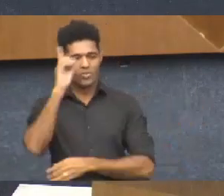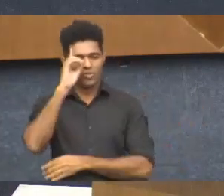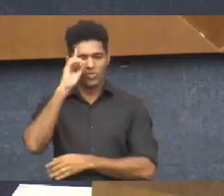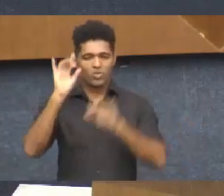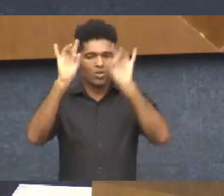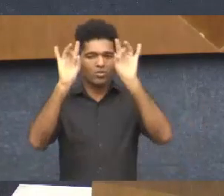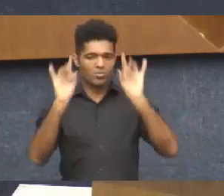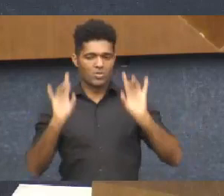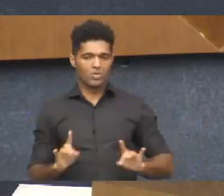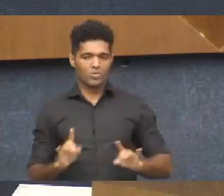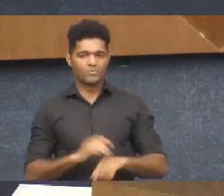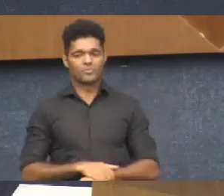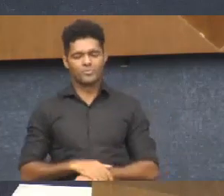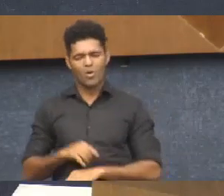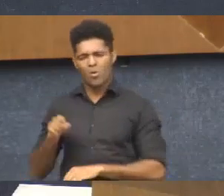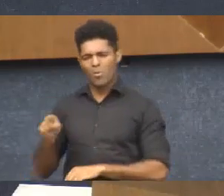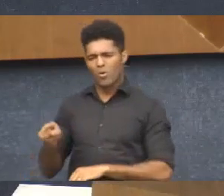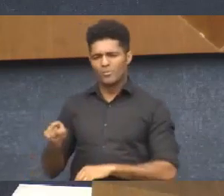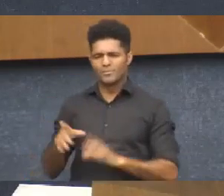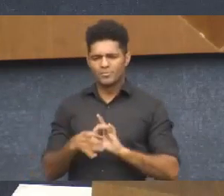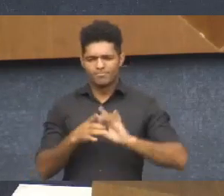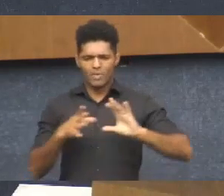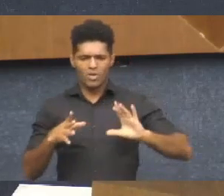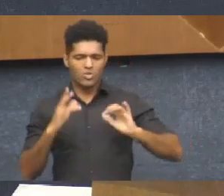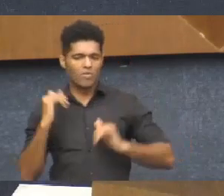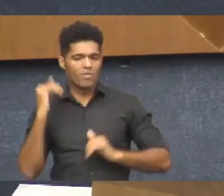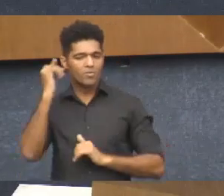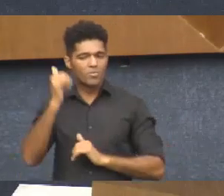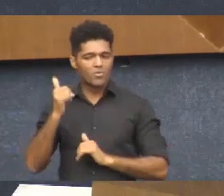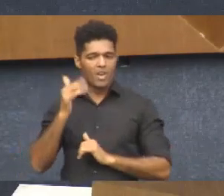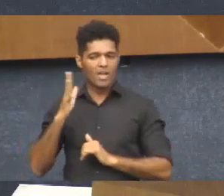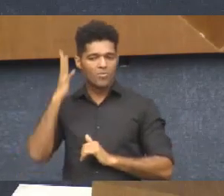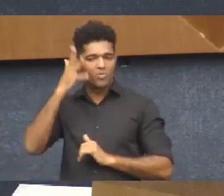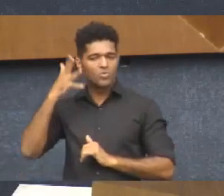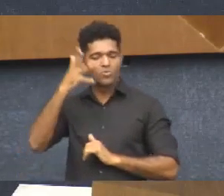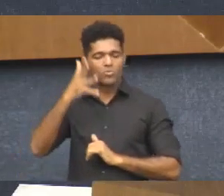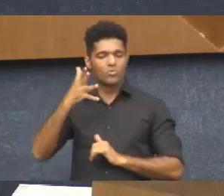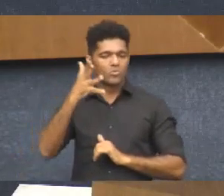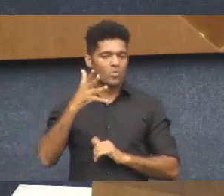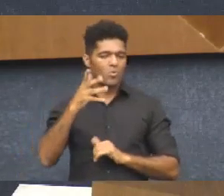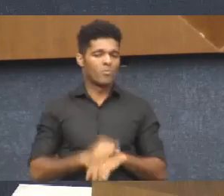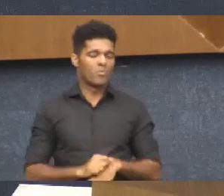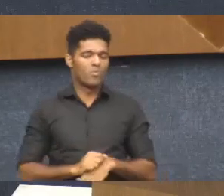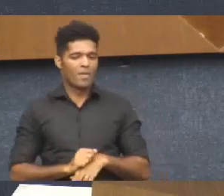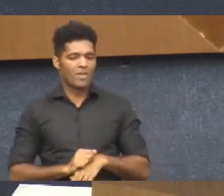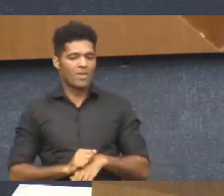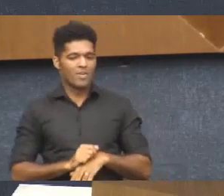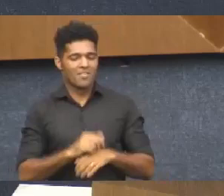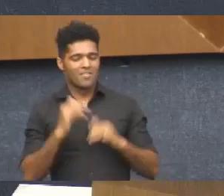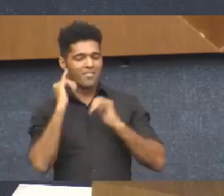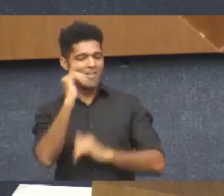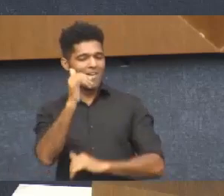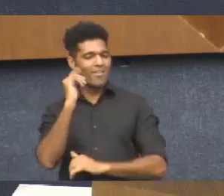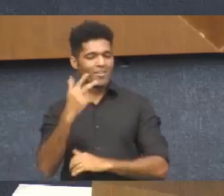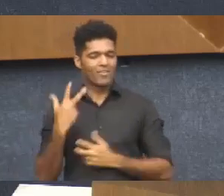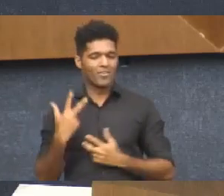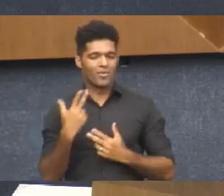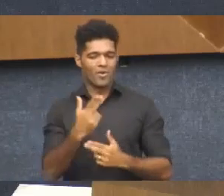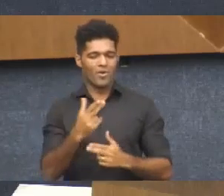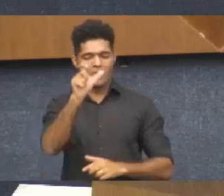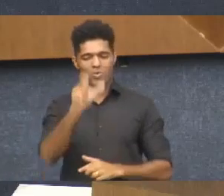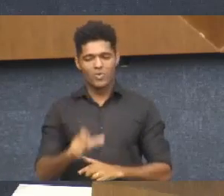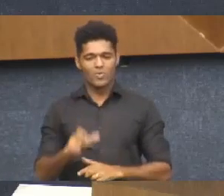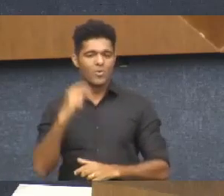Paulo, me permita fazer meu discurso com um pouco do sotaque mineirês, a modo de ficar coerente com